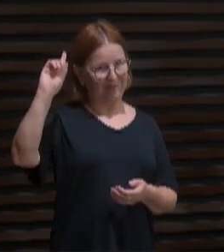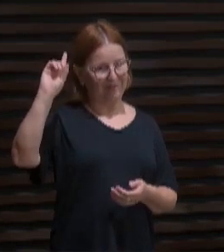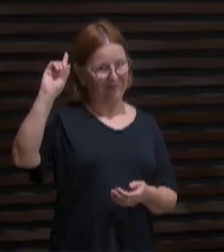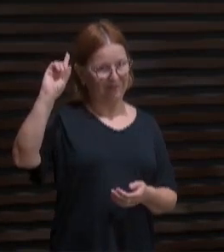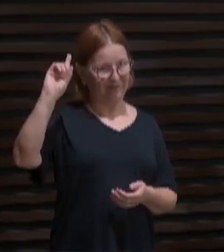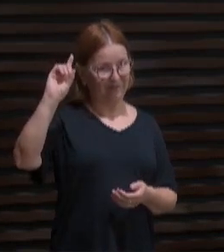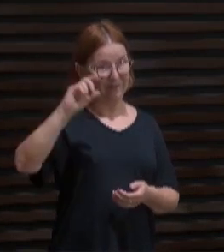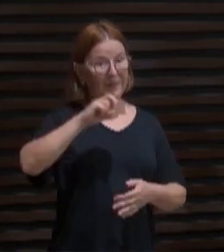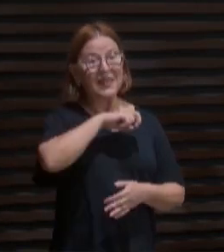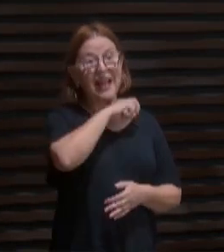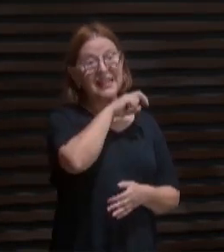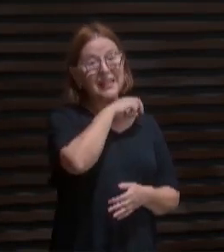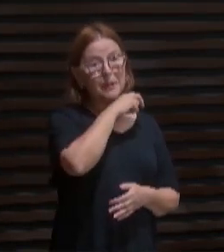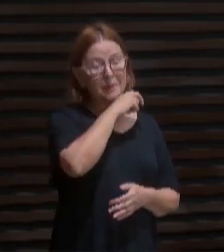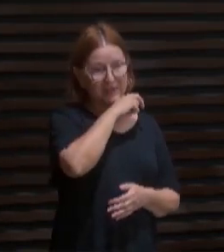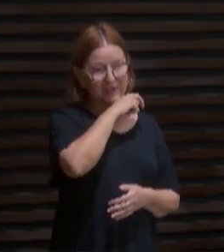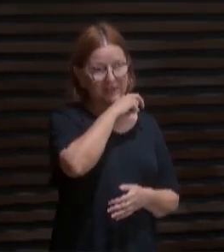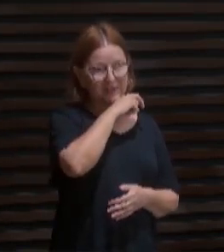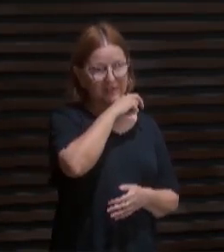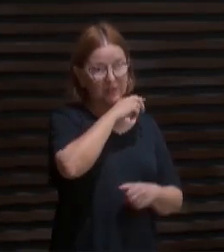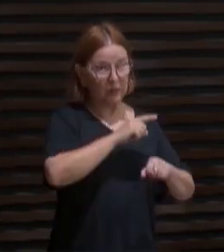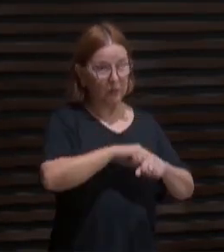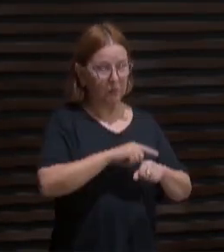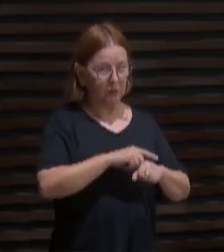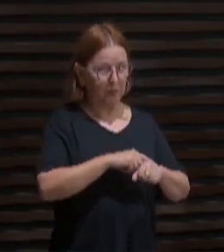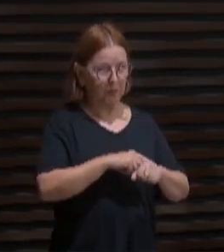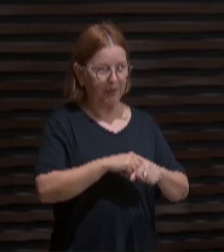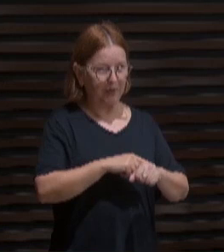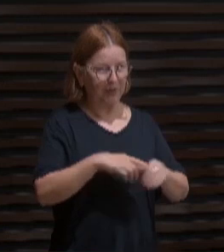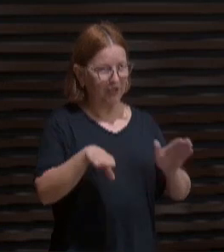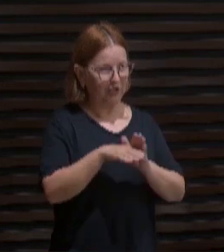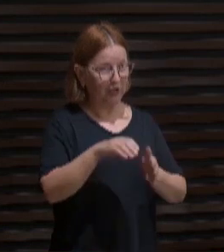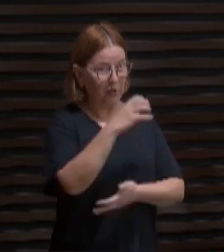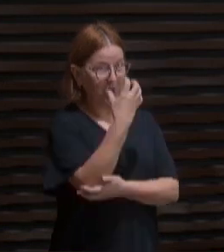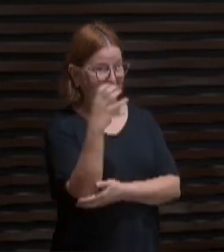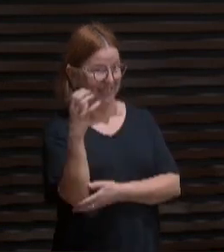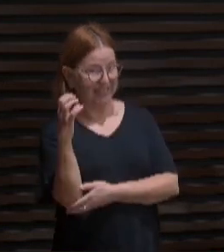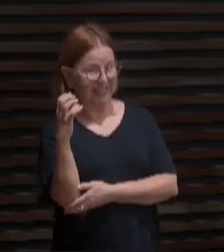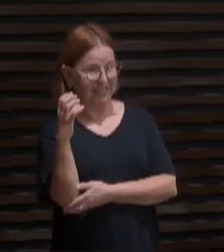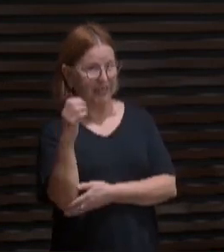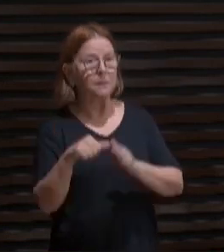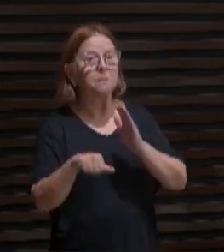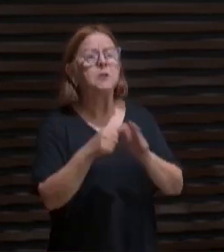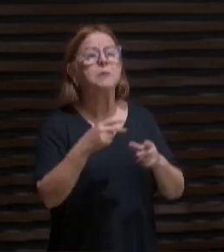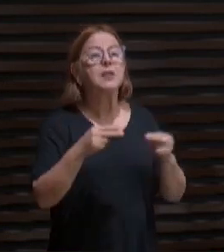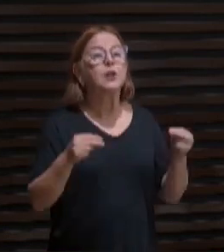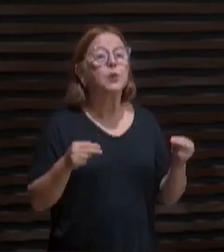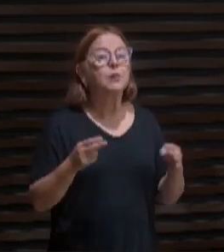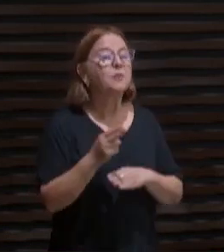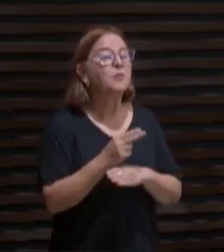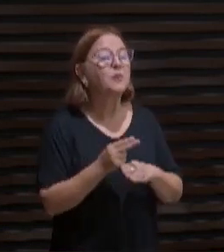A serpente, quando chega no jardim, a primeira coisa que ela procura